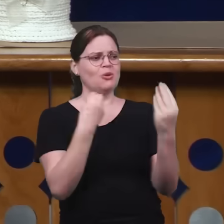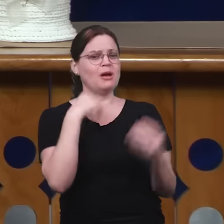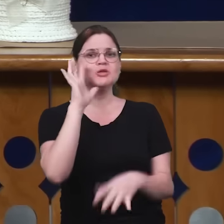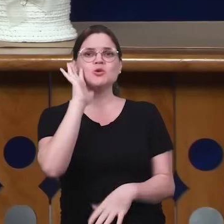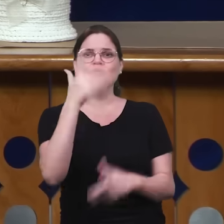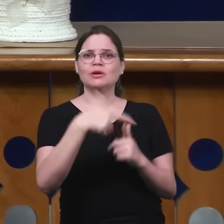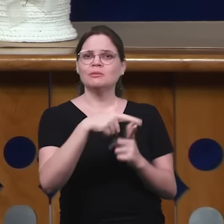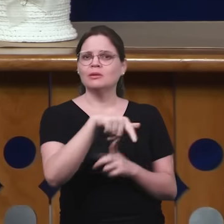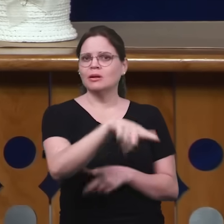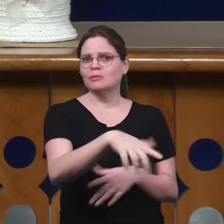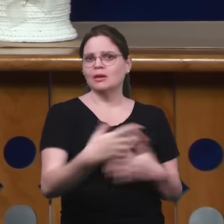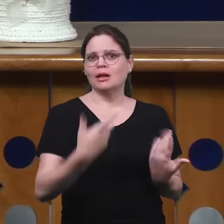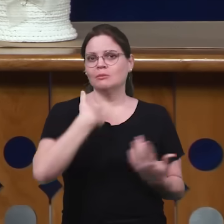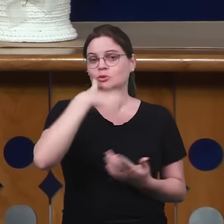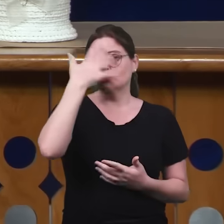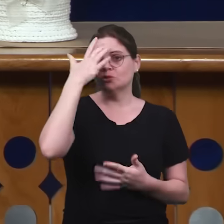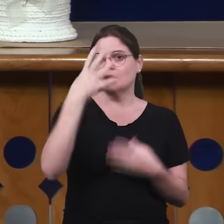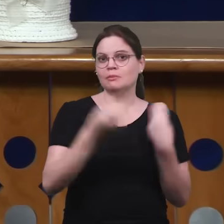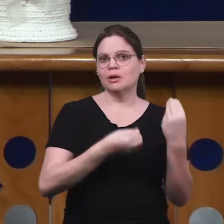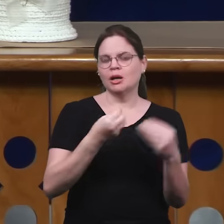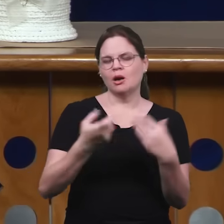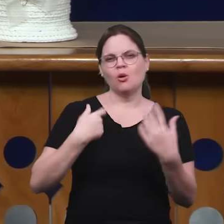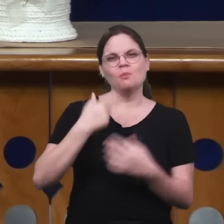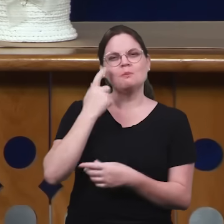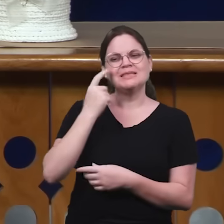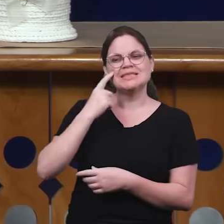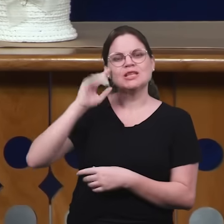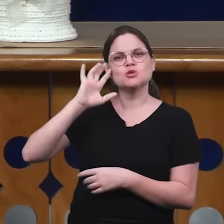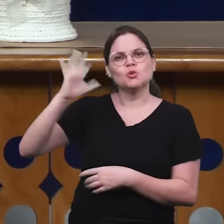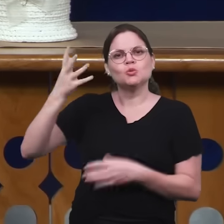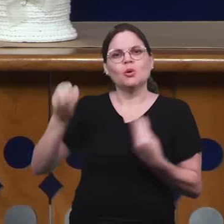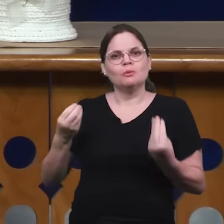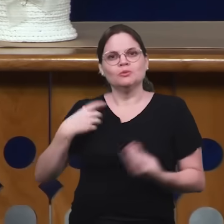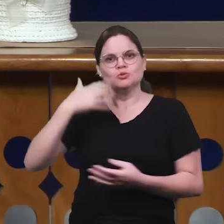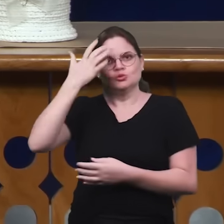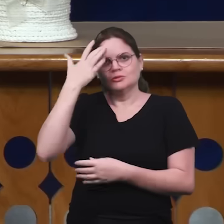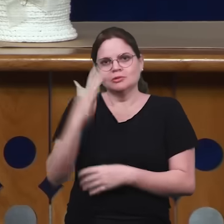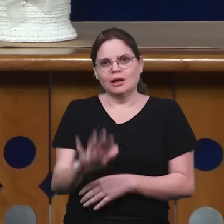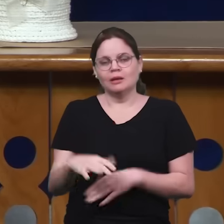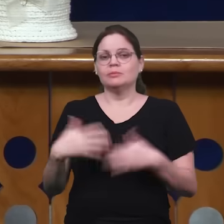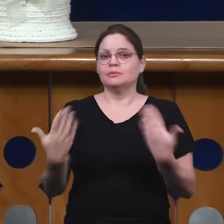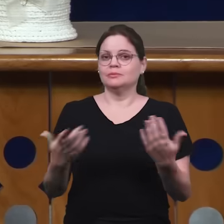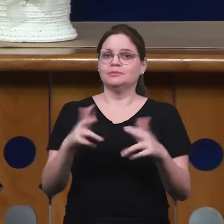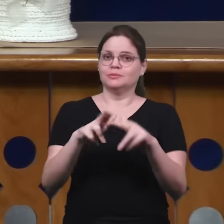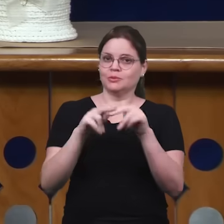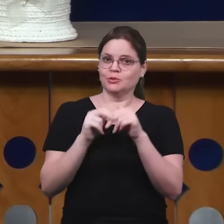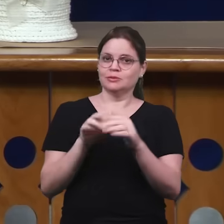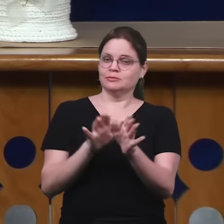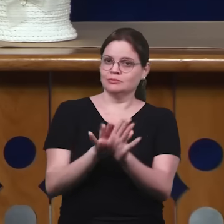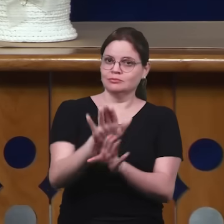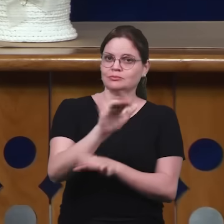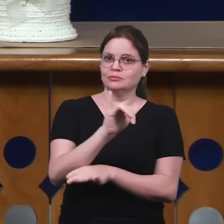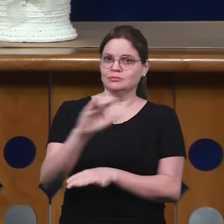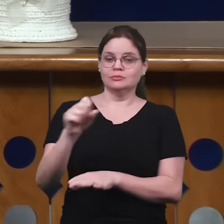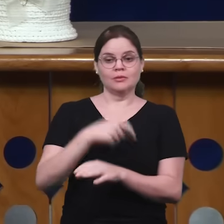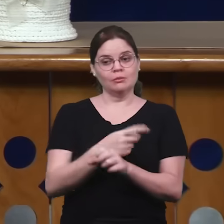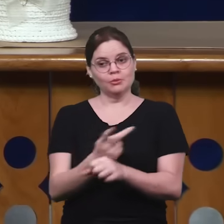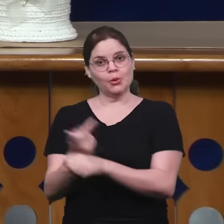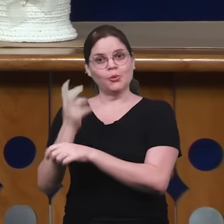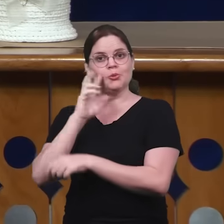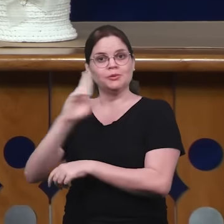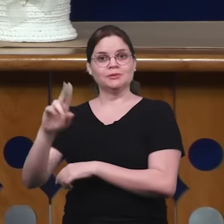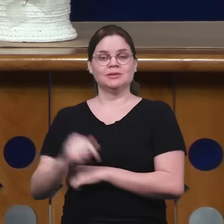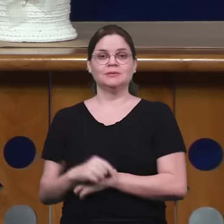e nem ao menos onde buscar a solução. E por isso o conselho do profeta, né? Porque os